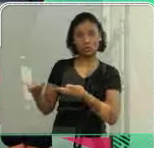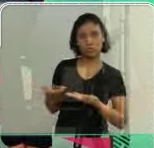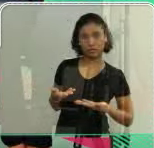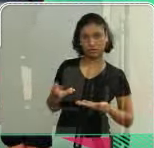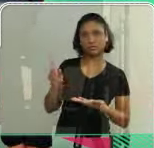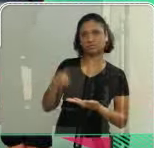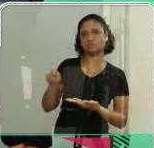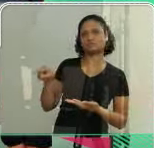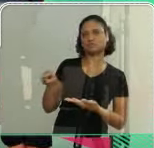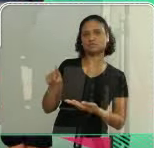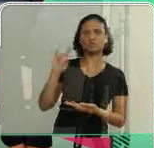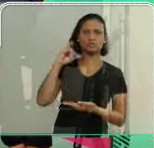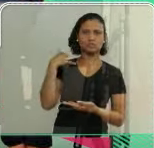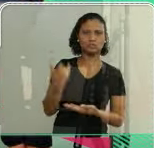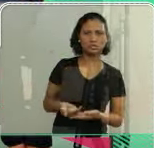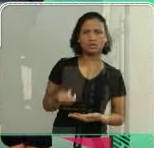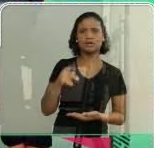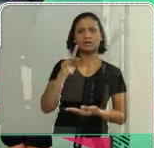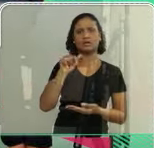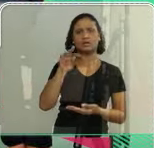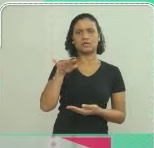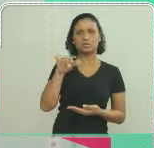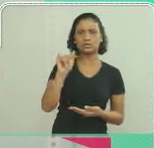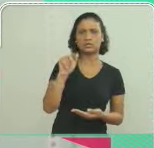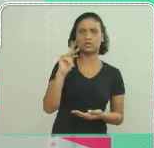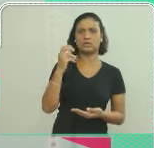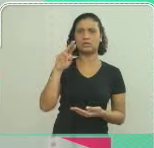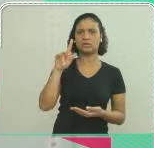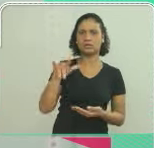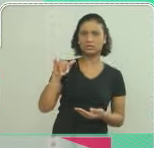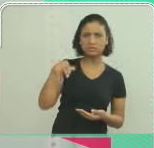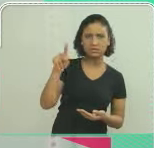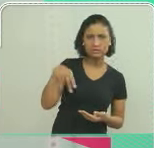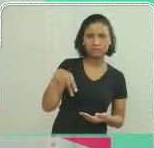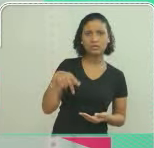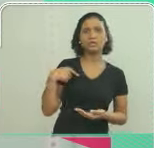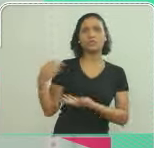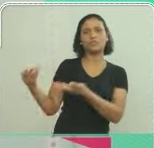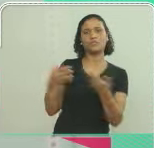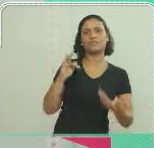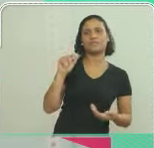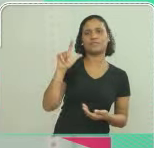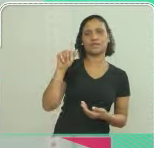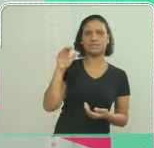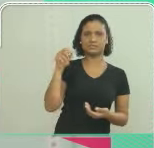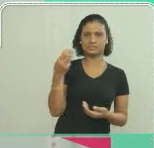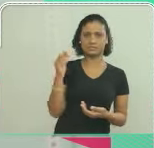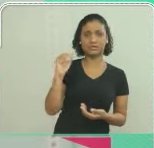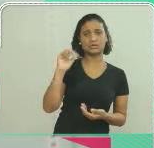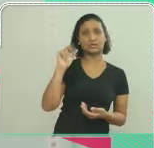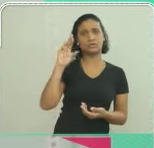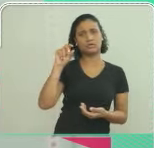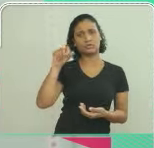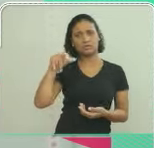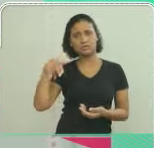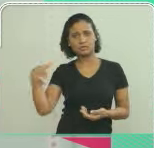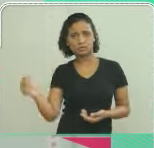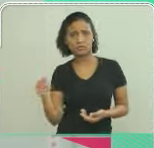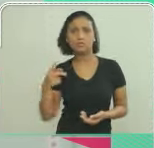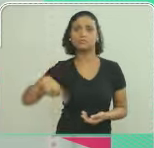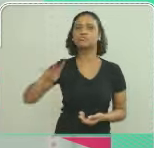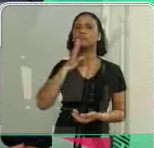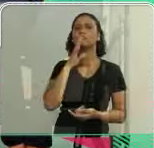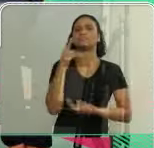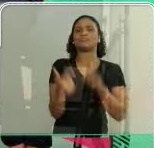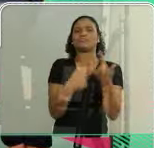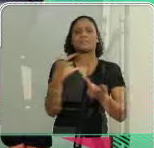são você, Juliana Oliveira, e a Kátia Reimurek. E eu convidei a Flávia Sintra e a Carolina Guinarra. A gente se conhece